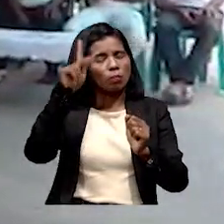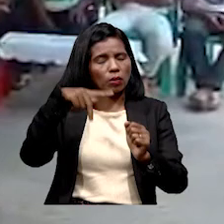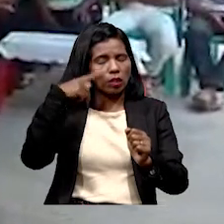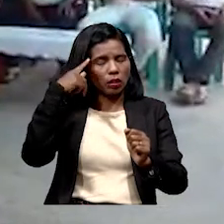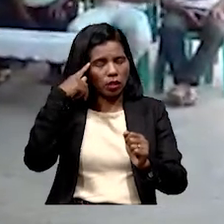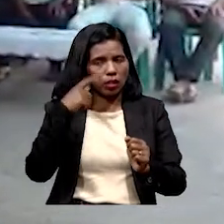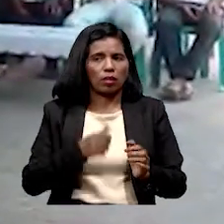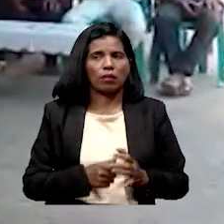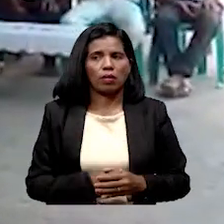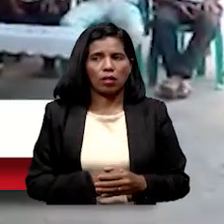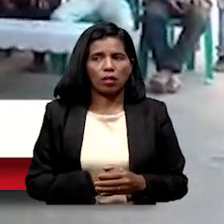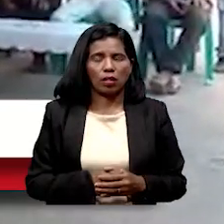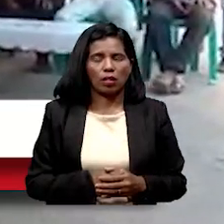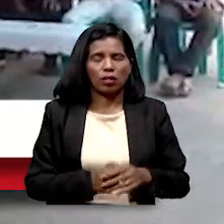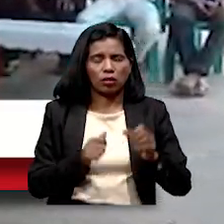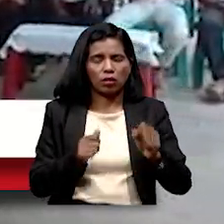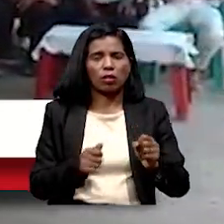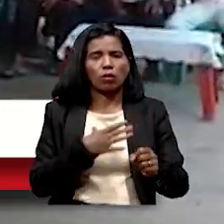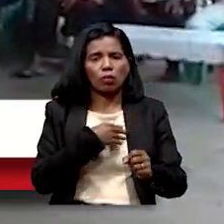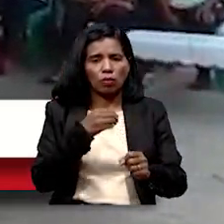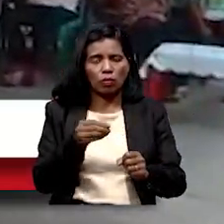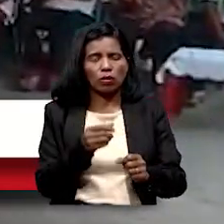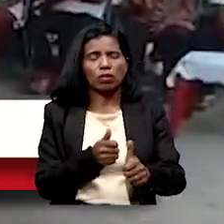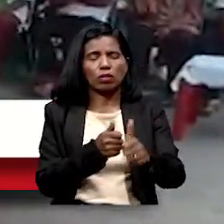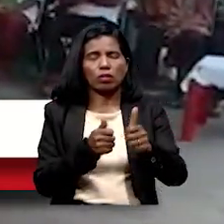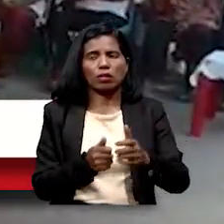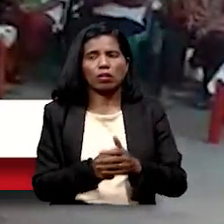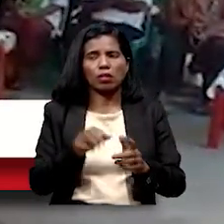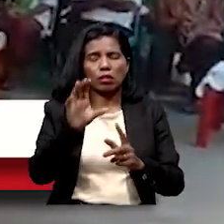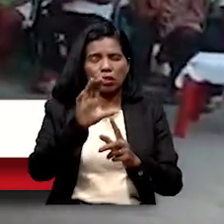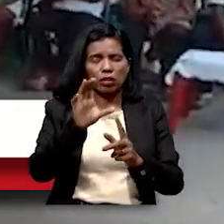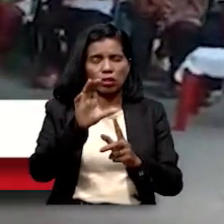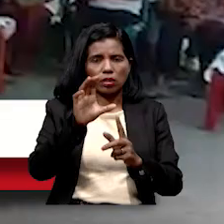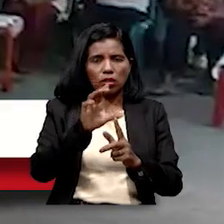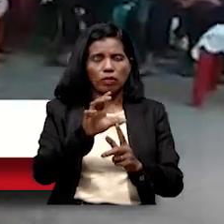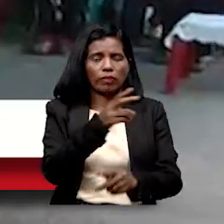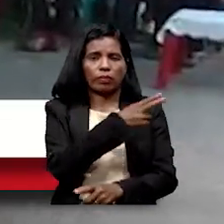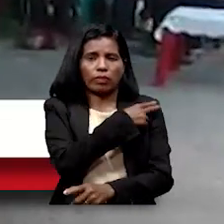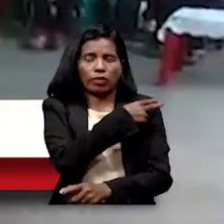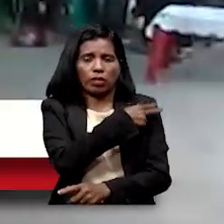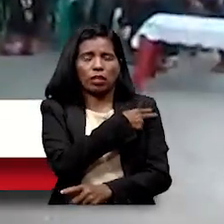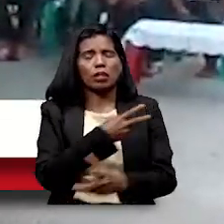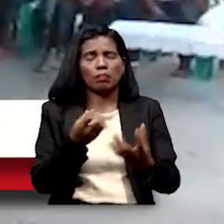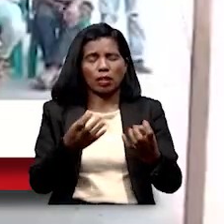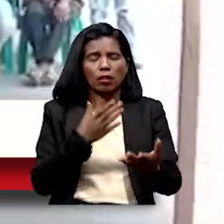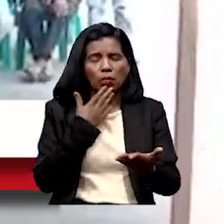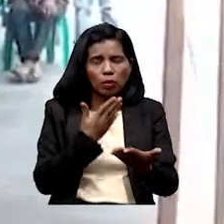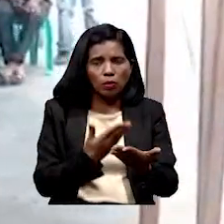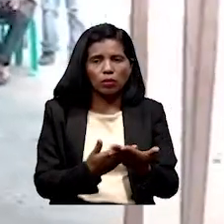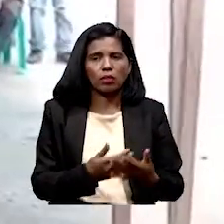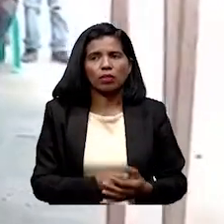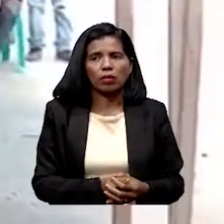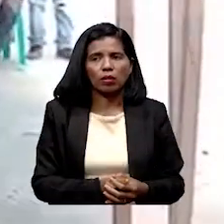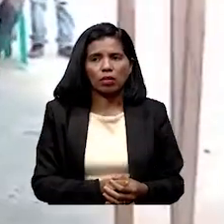leadership seu nebe radikal terdebes, maka komandantes barak nebe dia terdebes,